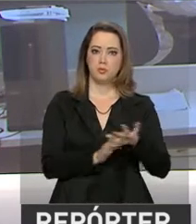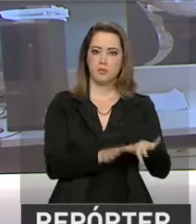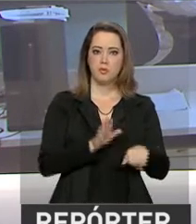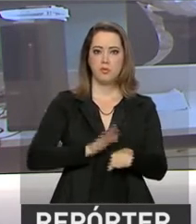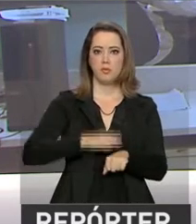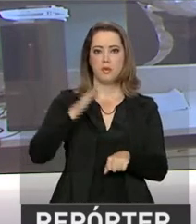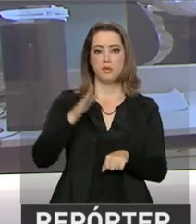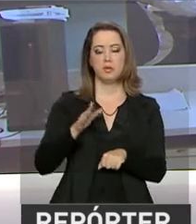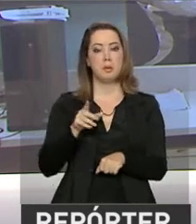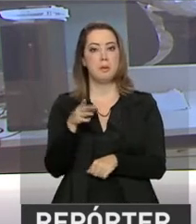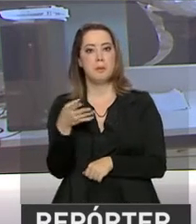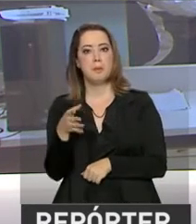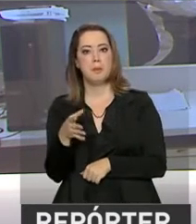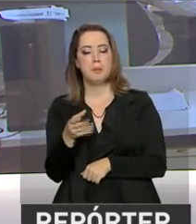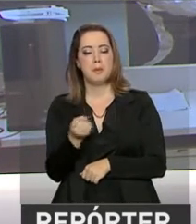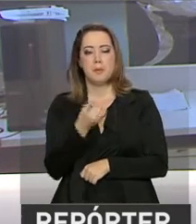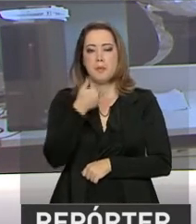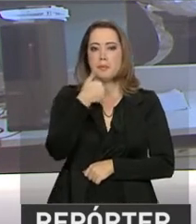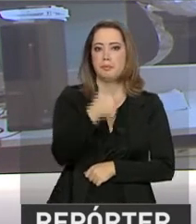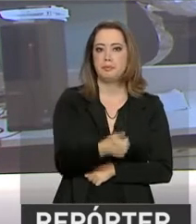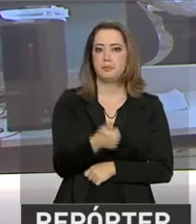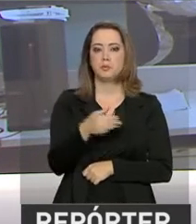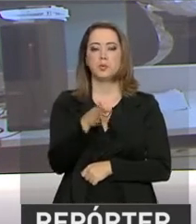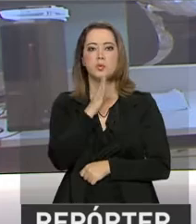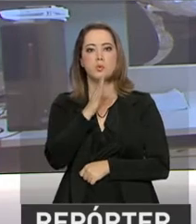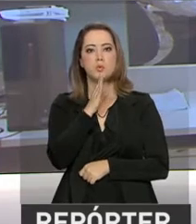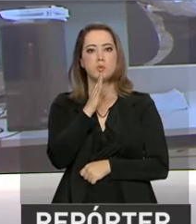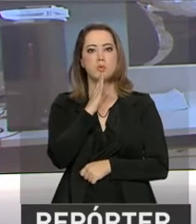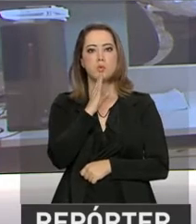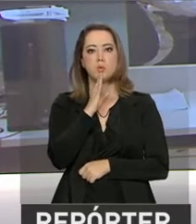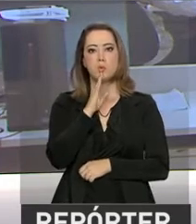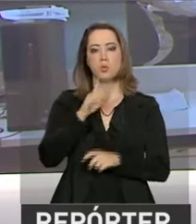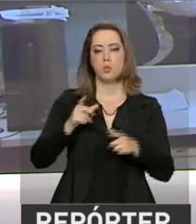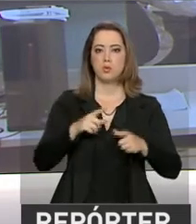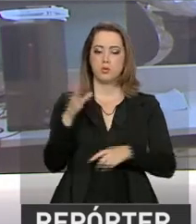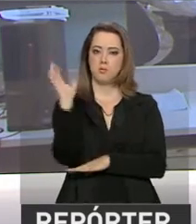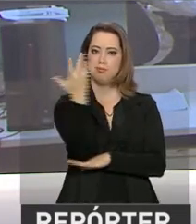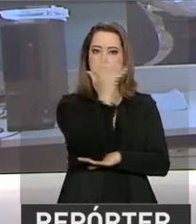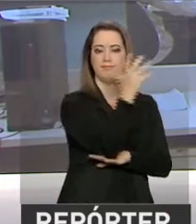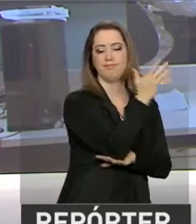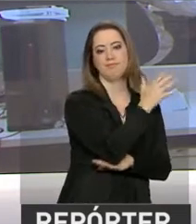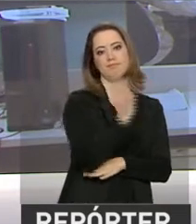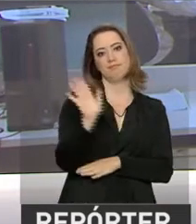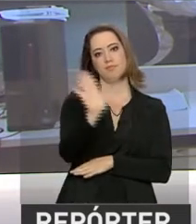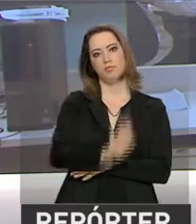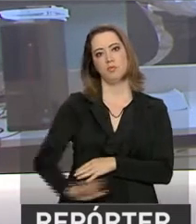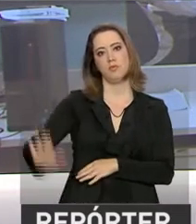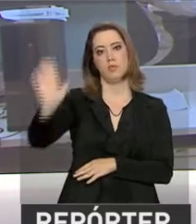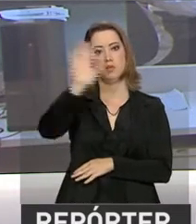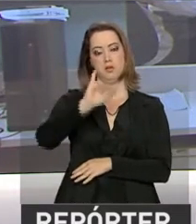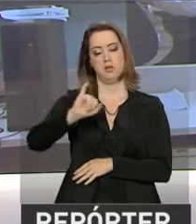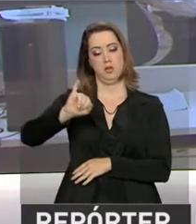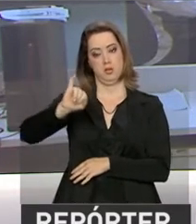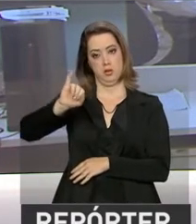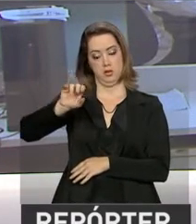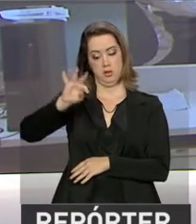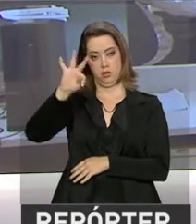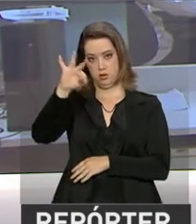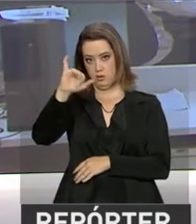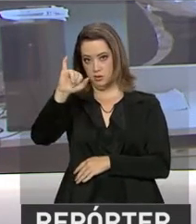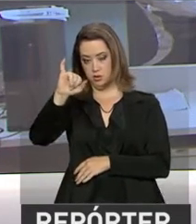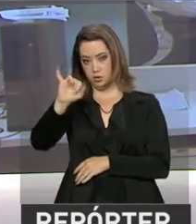a maior floresta urbana do mundo. O Parque Nacional da Tijuca, também conhecido, chamado de Complexo das